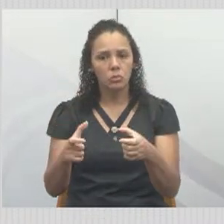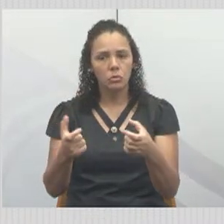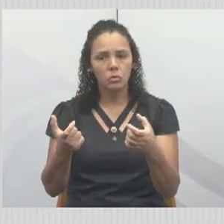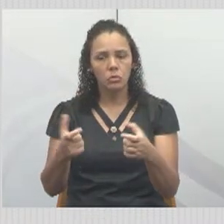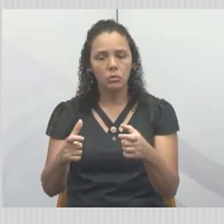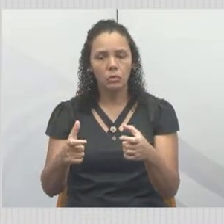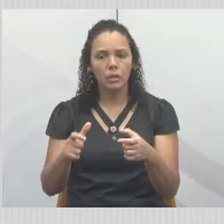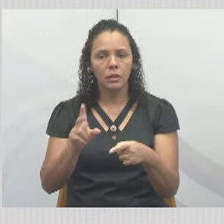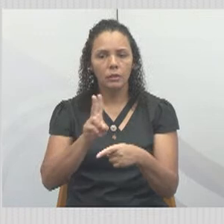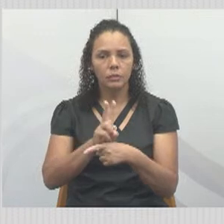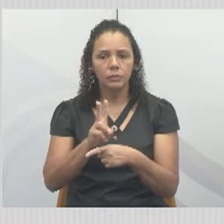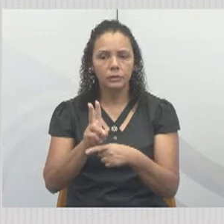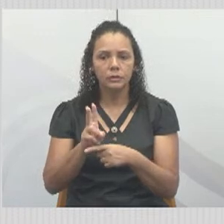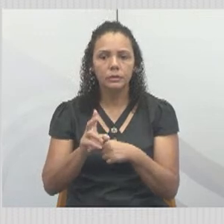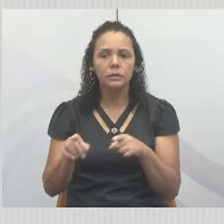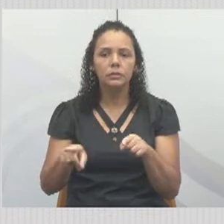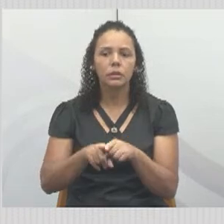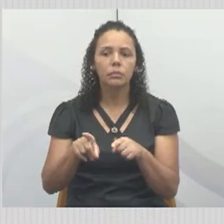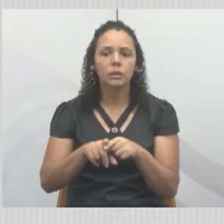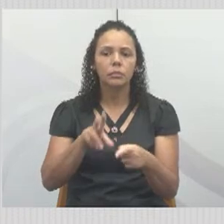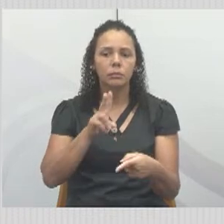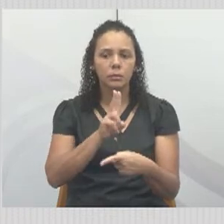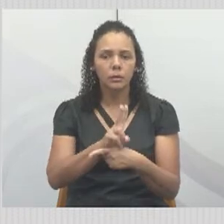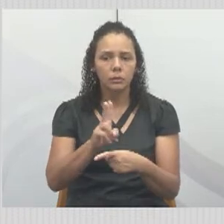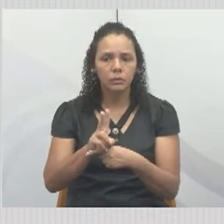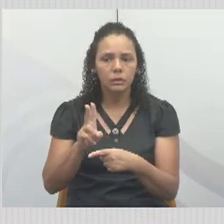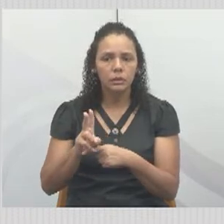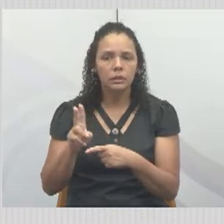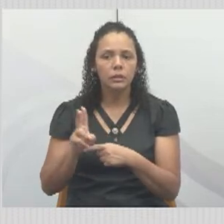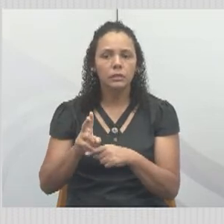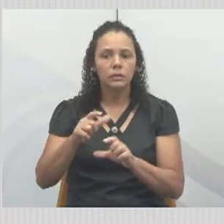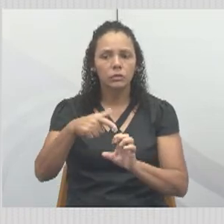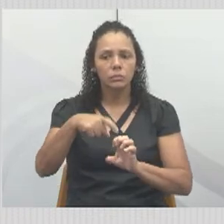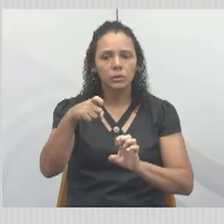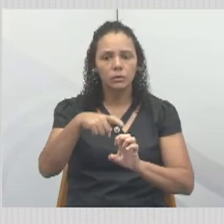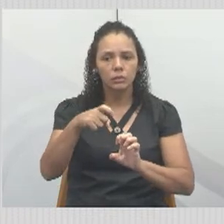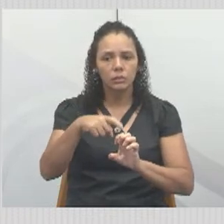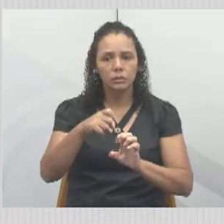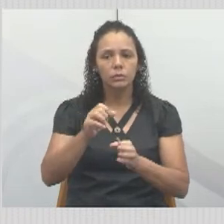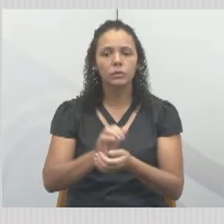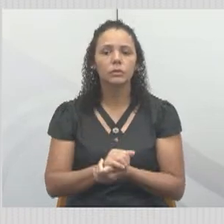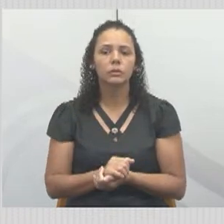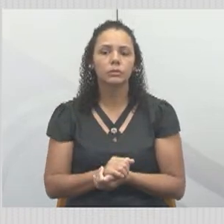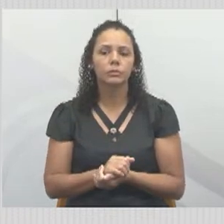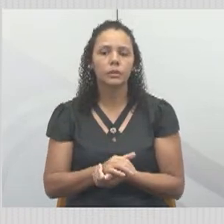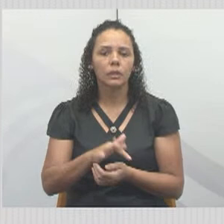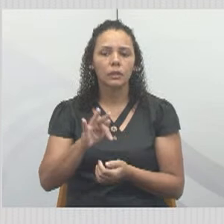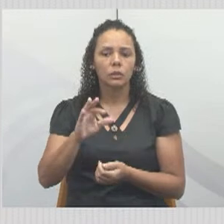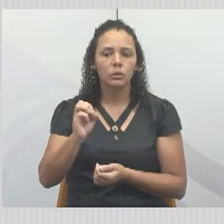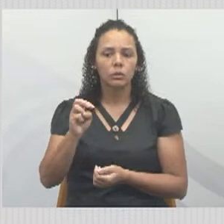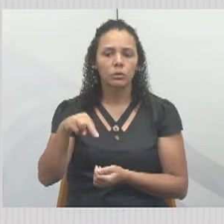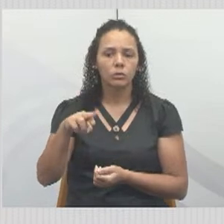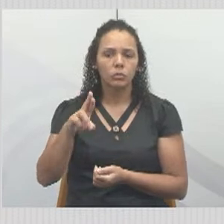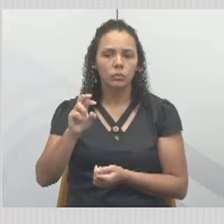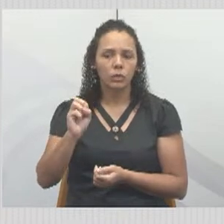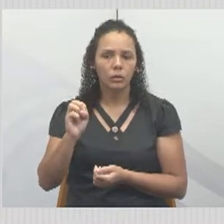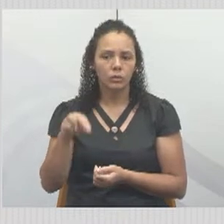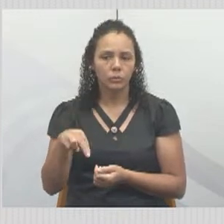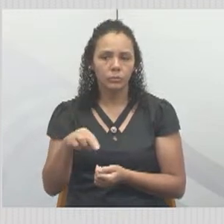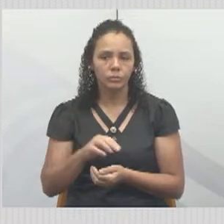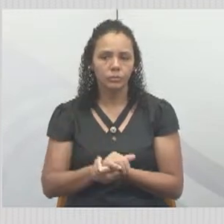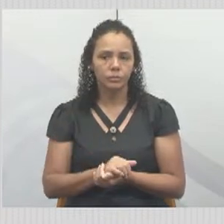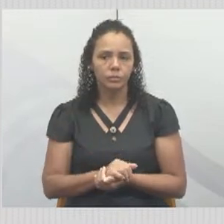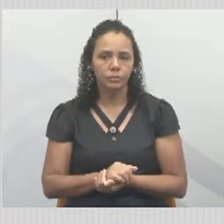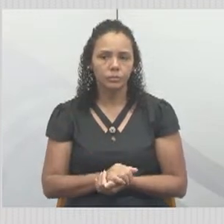Centro de Inovação e Empreendedorismo da nossa cidade, projetos como Gestora da Moda e o Fórum de Desenvolvimento Econômico Municipal.